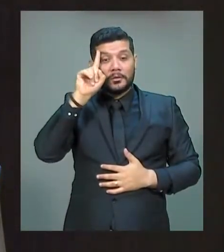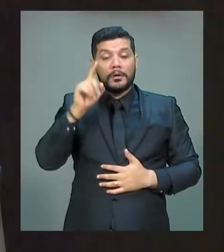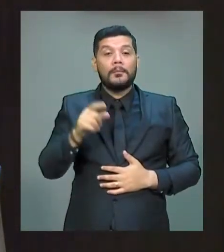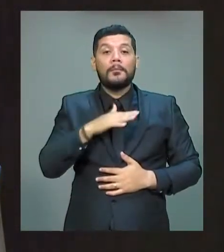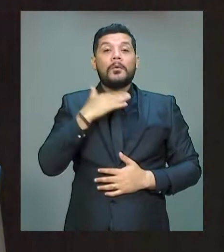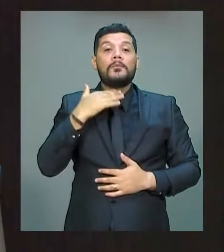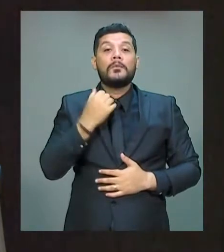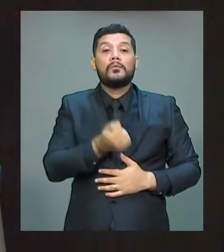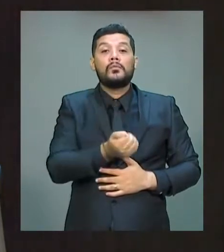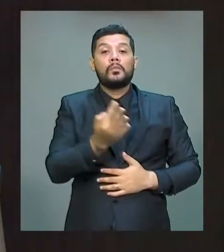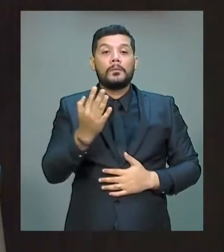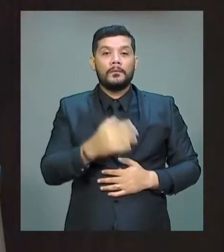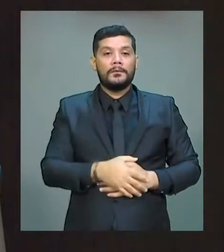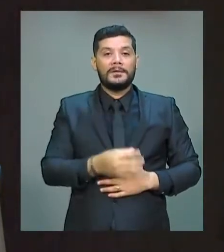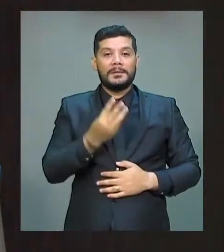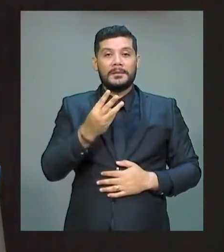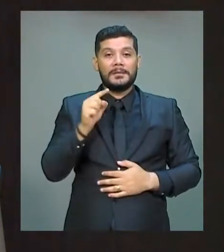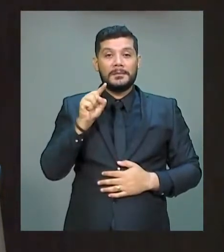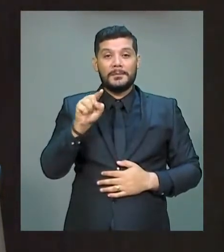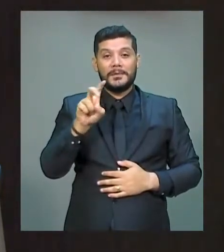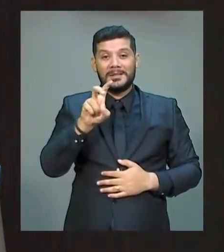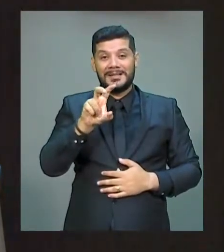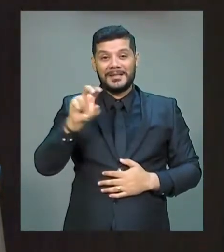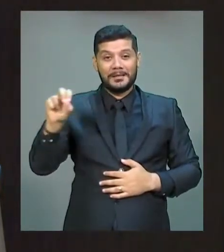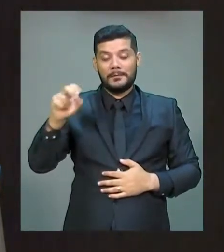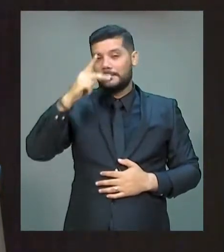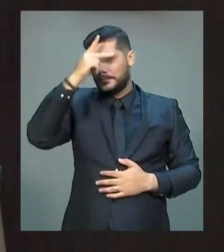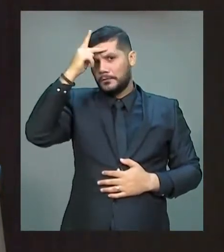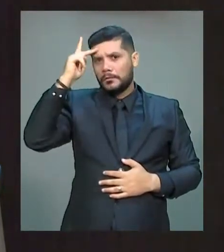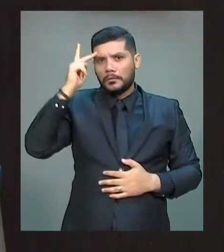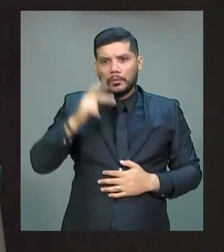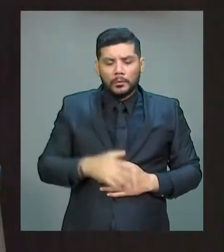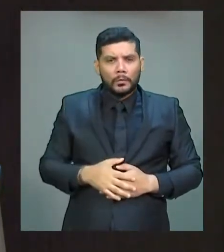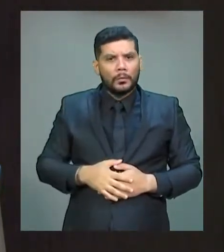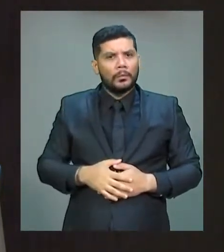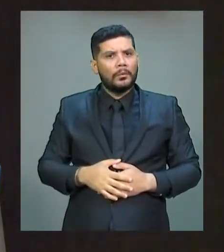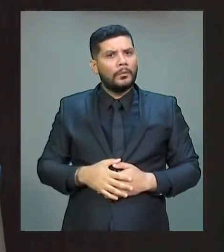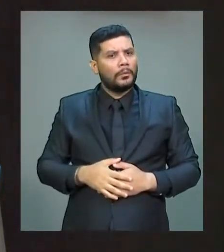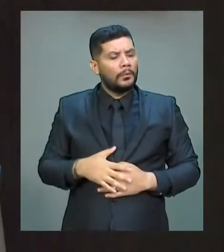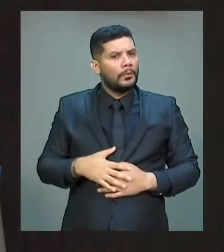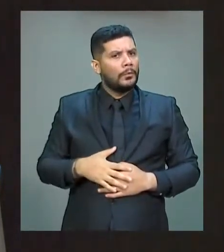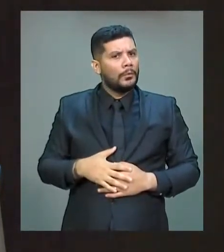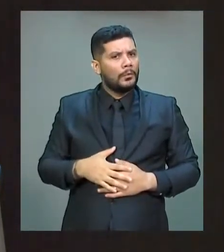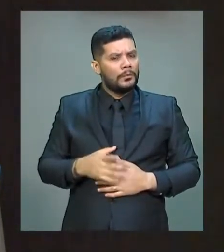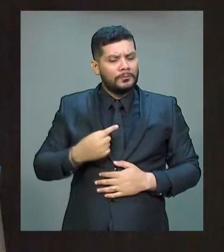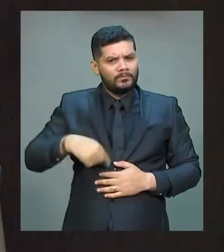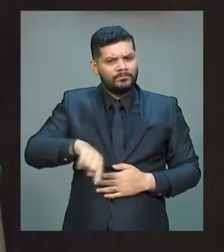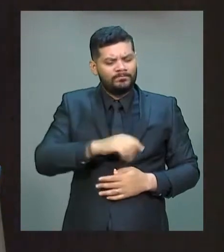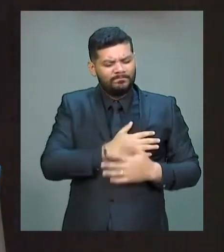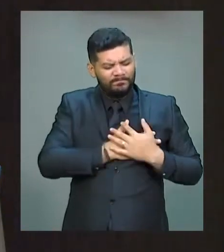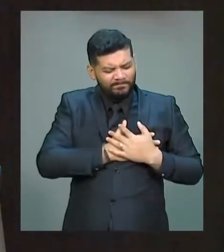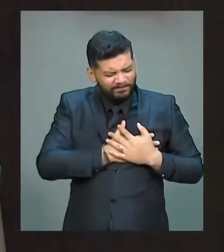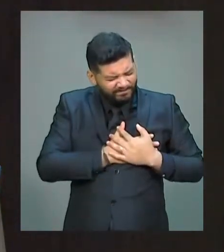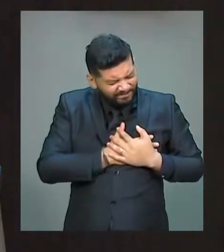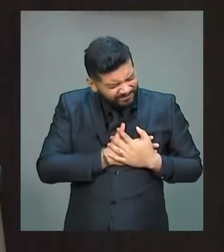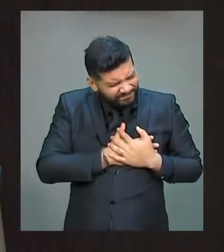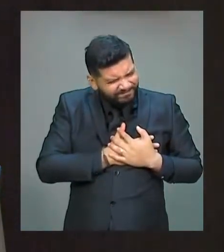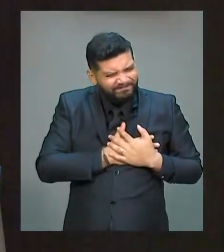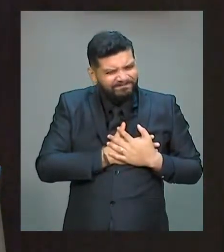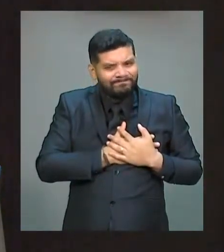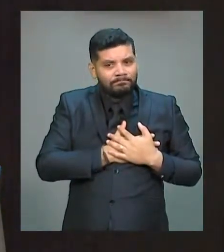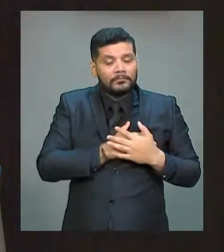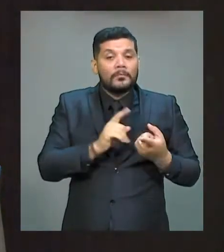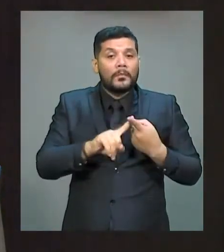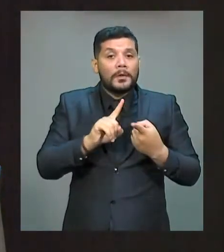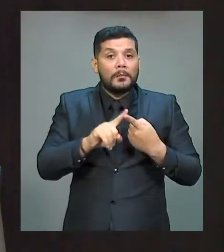3.500 pessoas. Ao tempo que nós nos solidarizamos com estas vítimas, é importante ouvir o que a